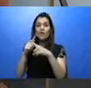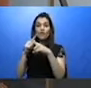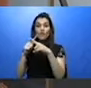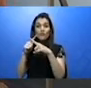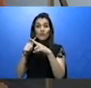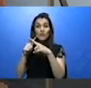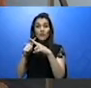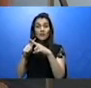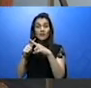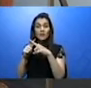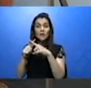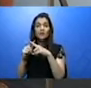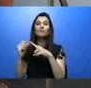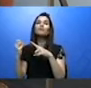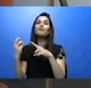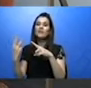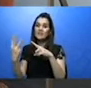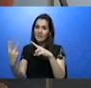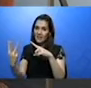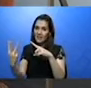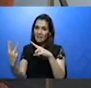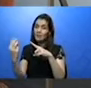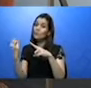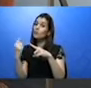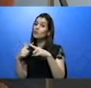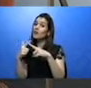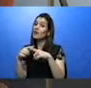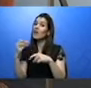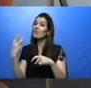multiplicado por 3.